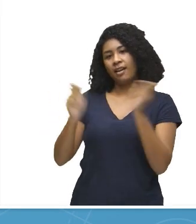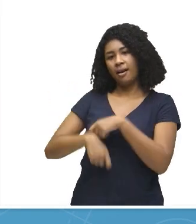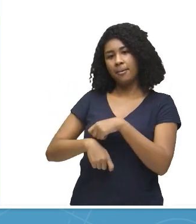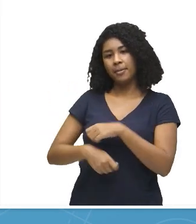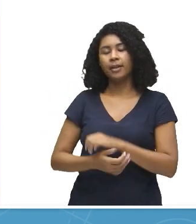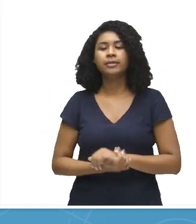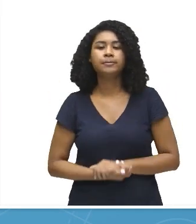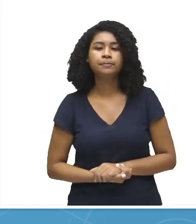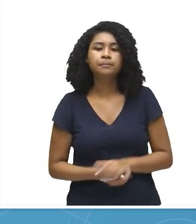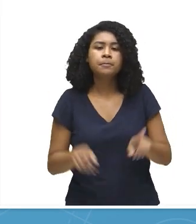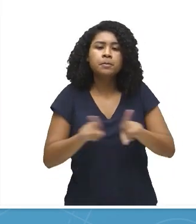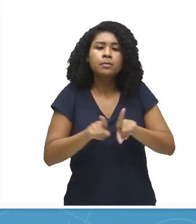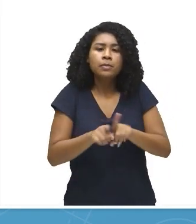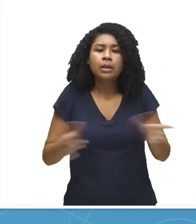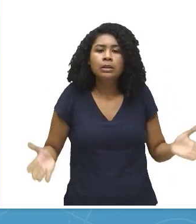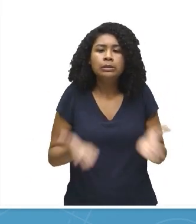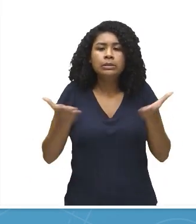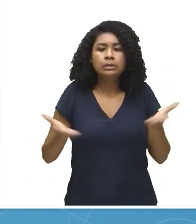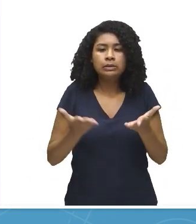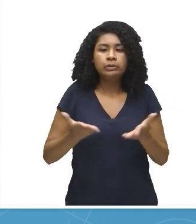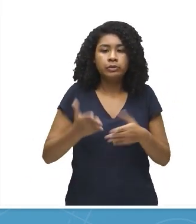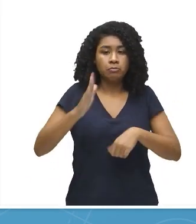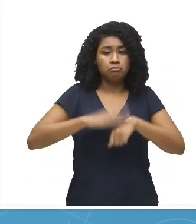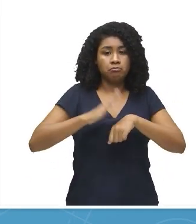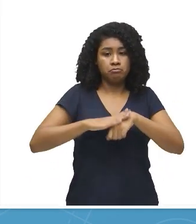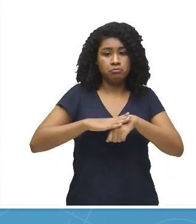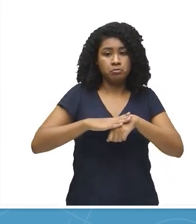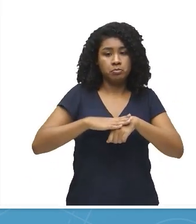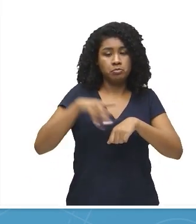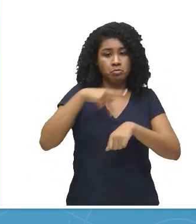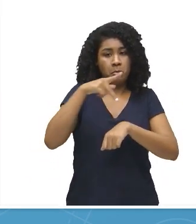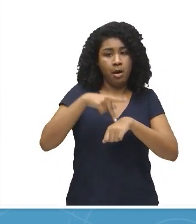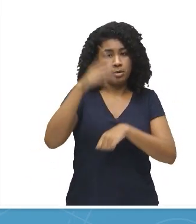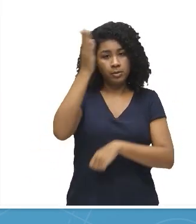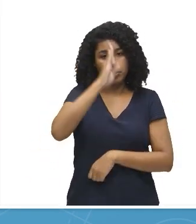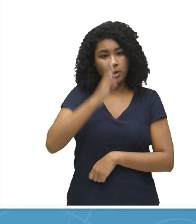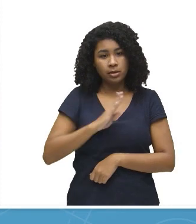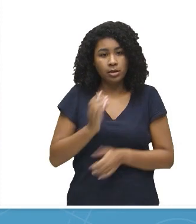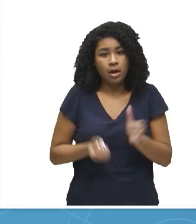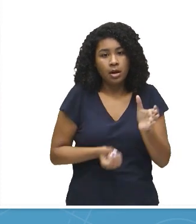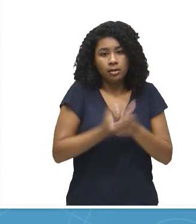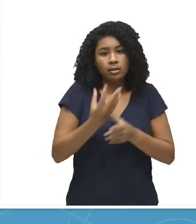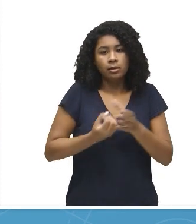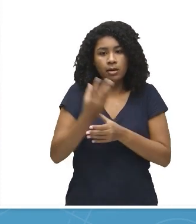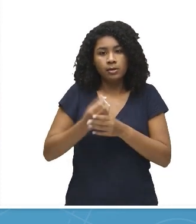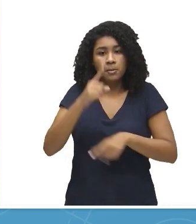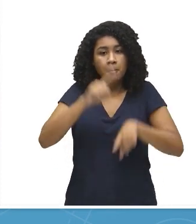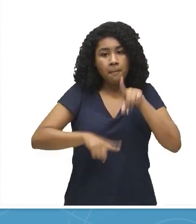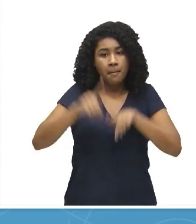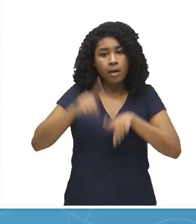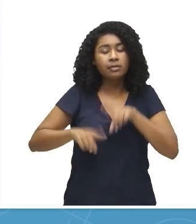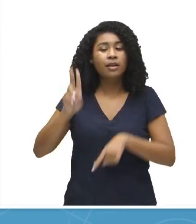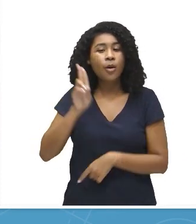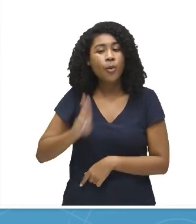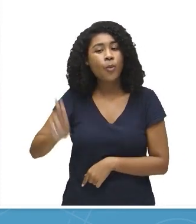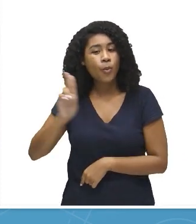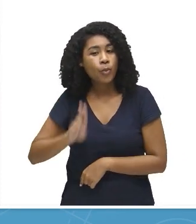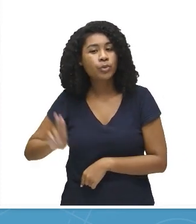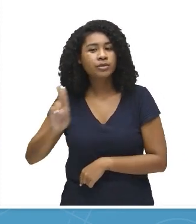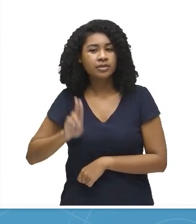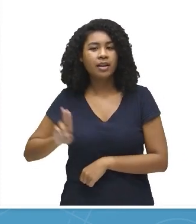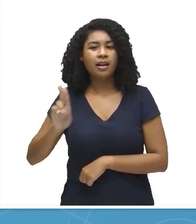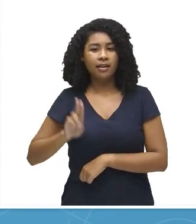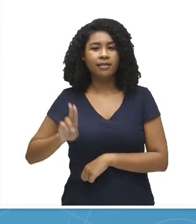aqui da produção nacional de bens de consumo, olha, que são aqueles consumos que eu falei que são os considerados